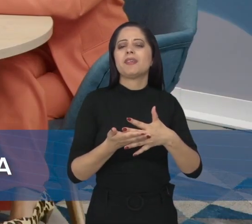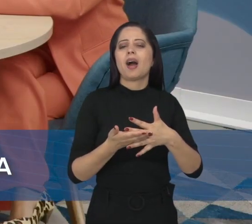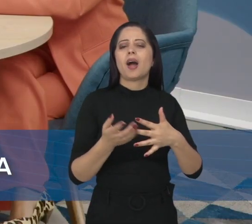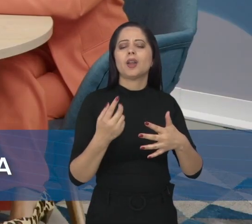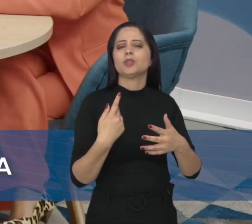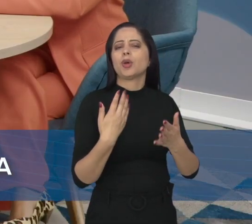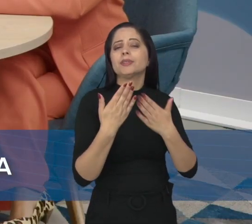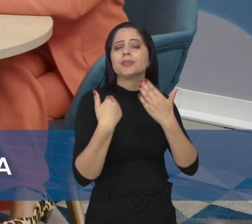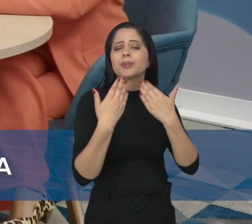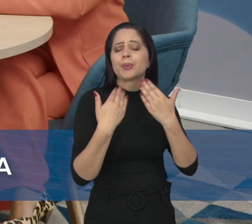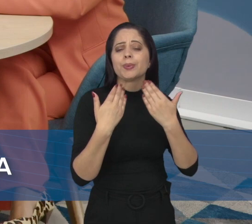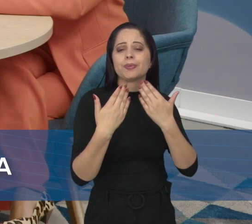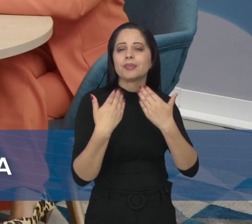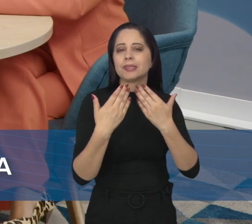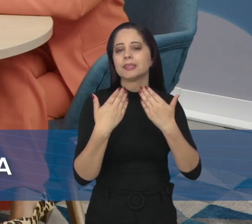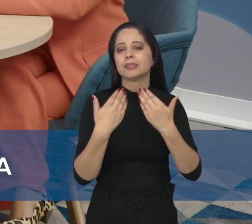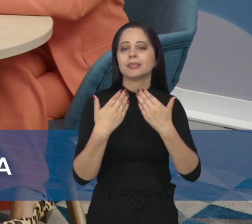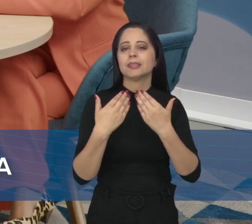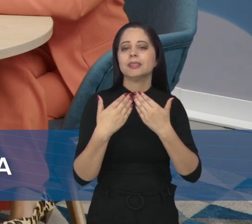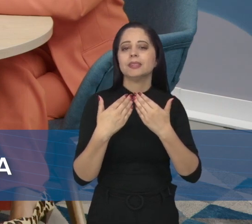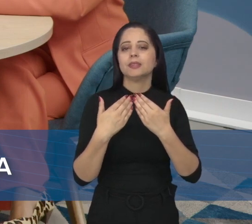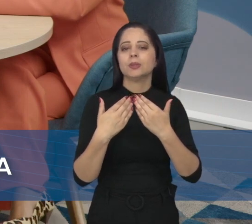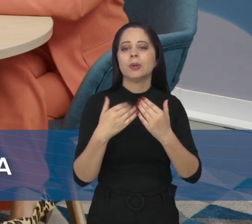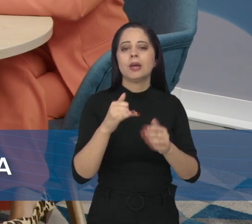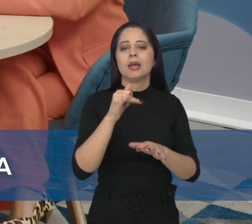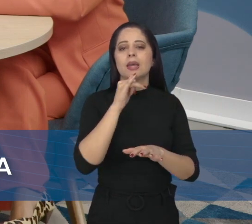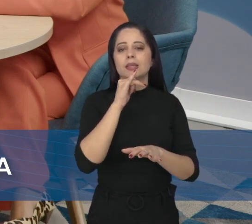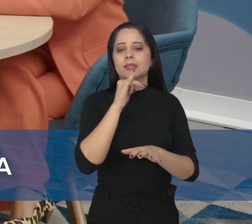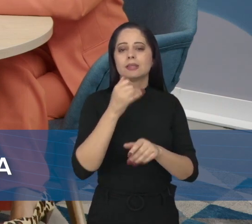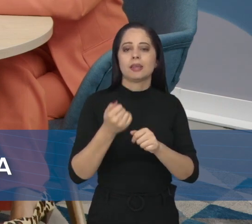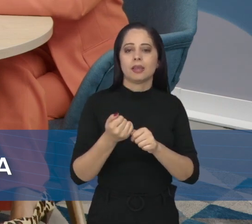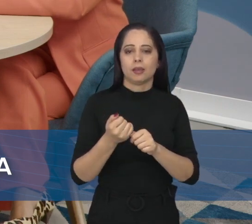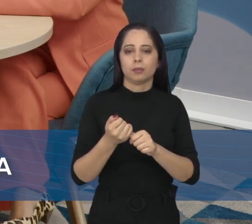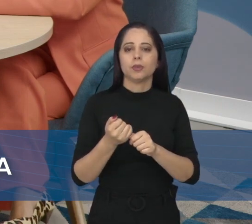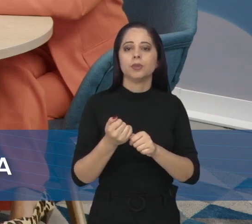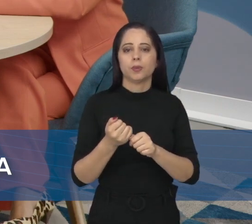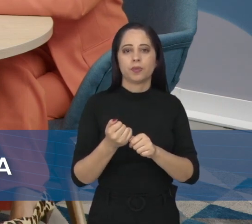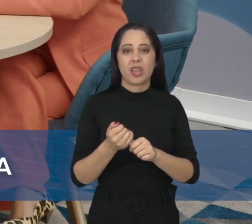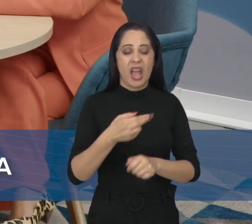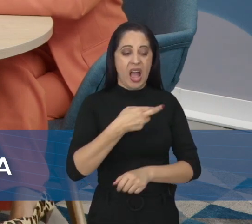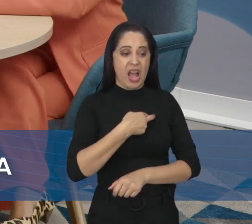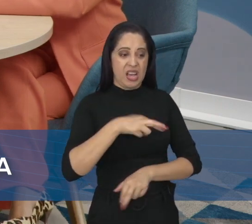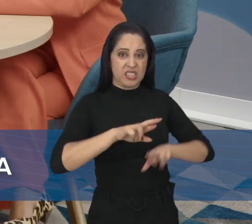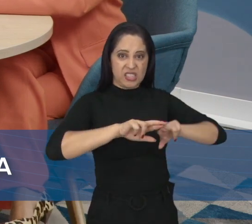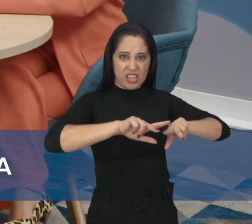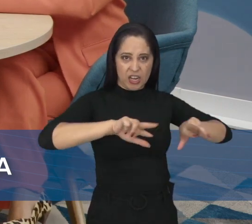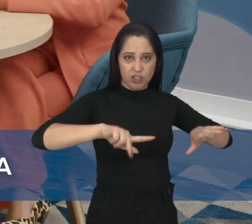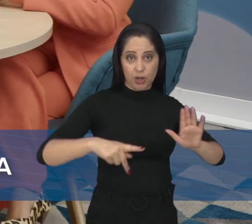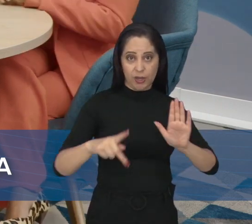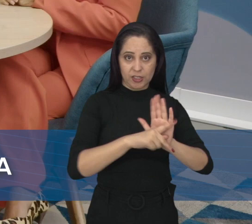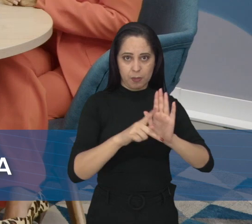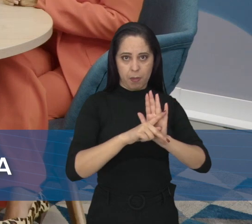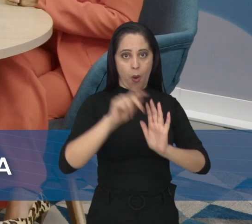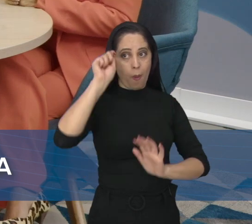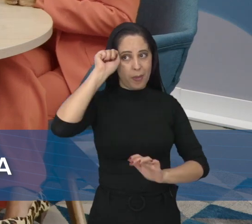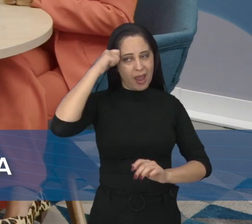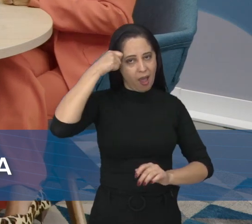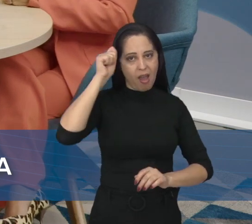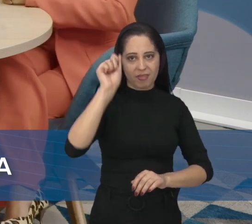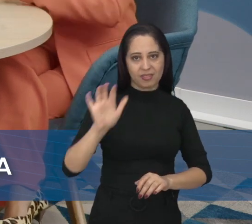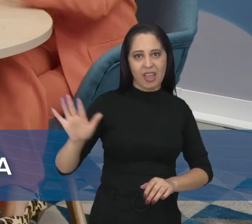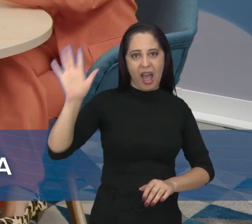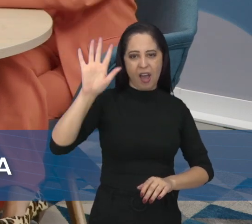que eu questionei vocês sobre quando a gente fala de intolerância hoje, se são as religiões de origem africana